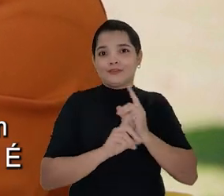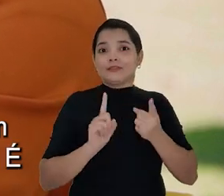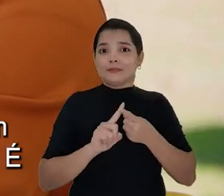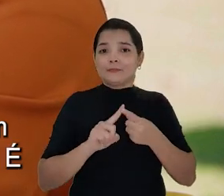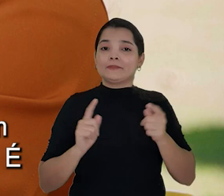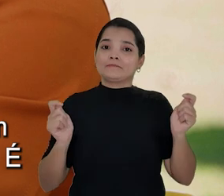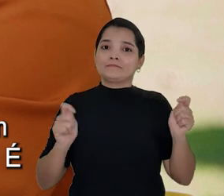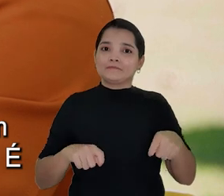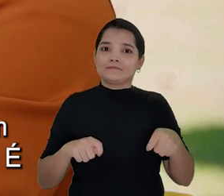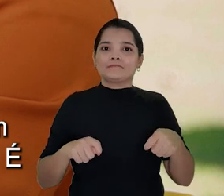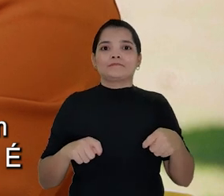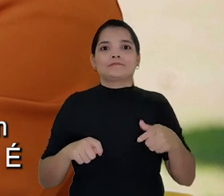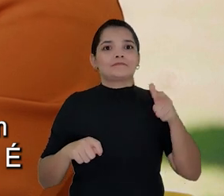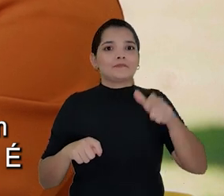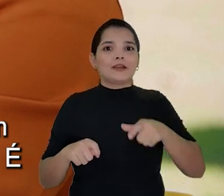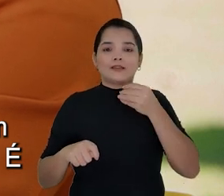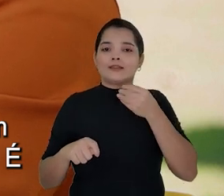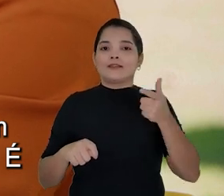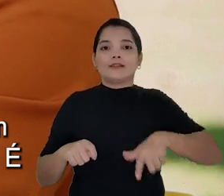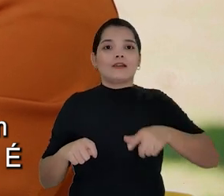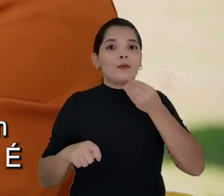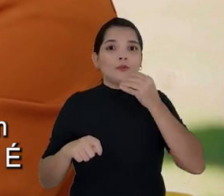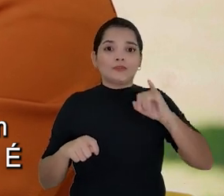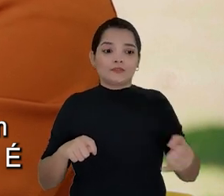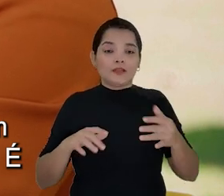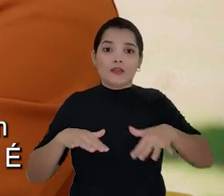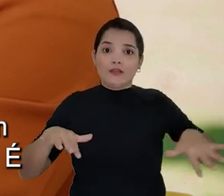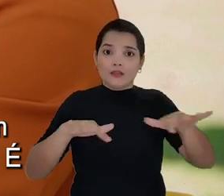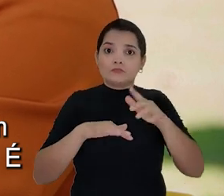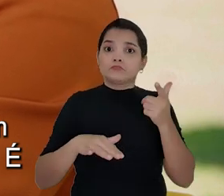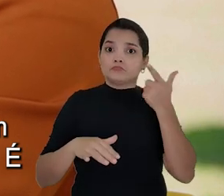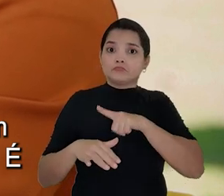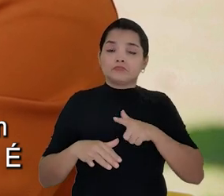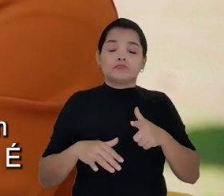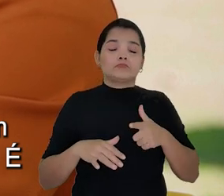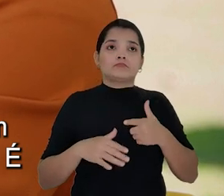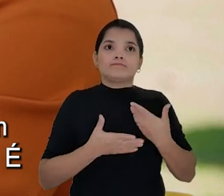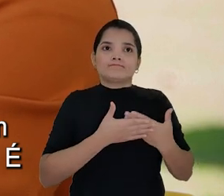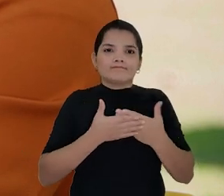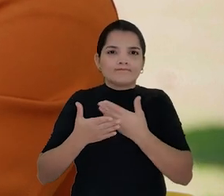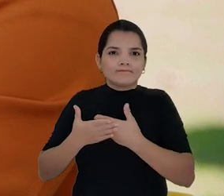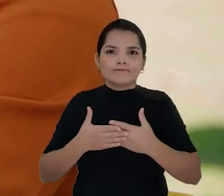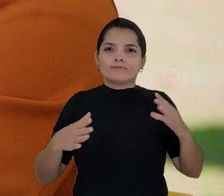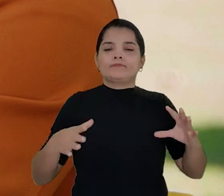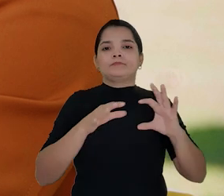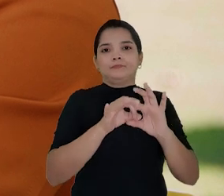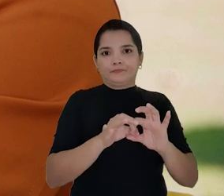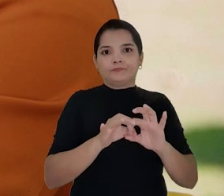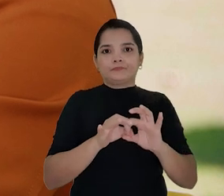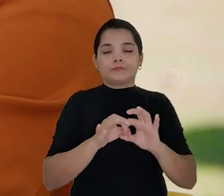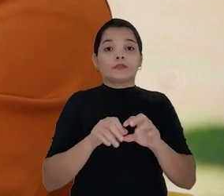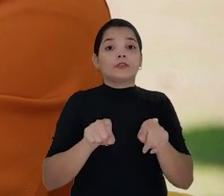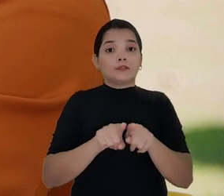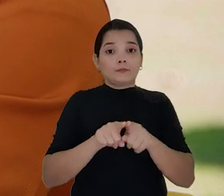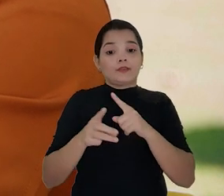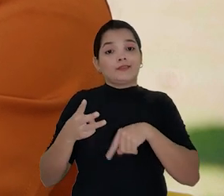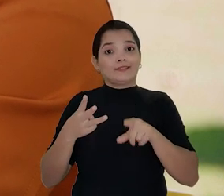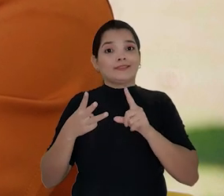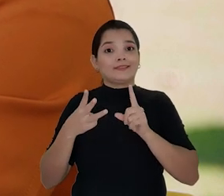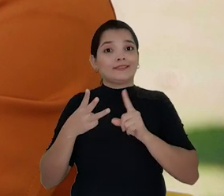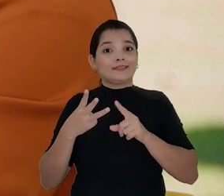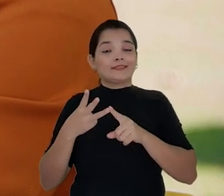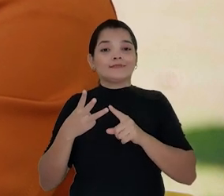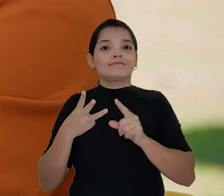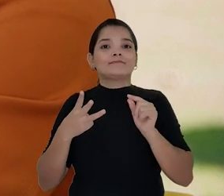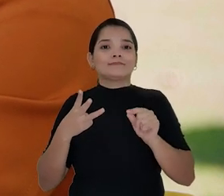oportunidades para que pessoas em formação possam de alguma maneira se vincular é importante dizer e o terceiro ponto é